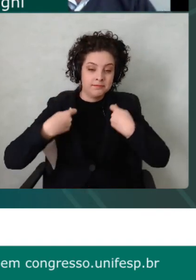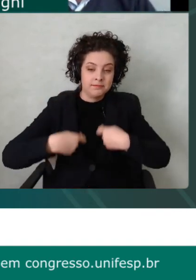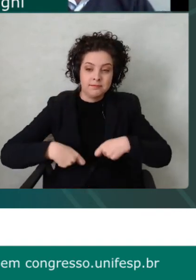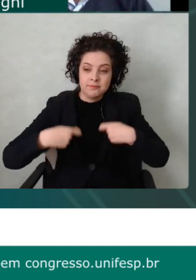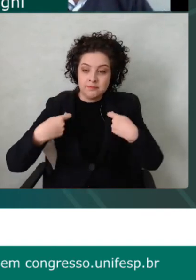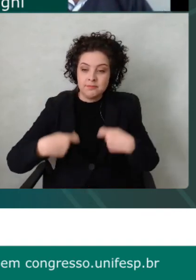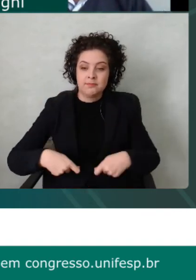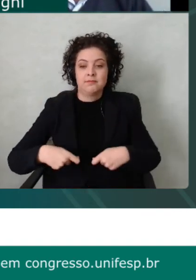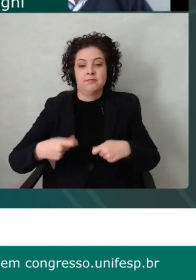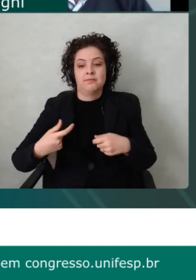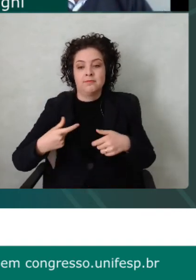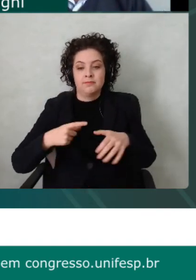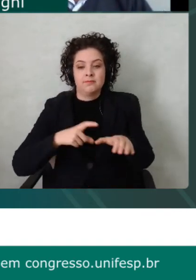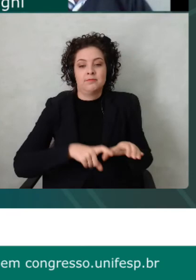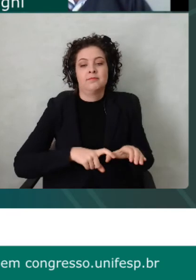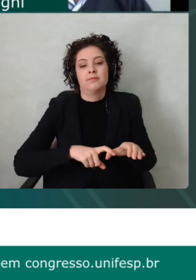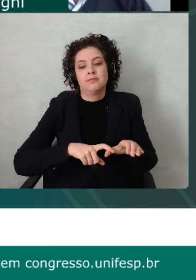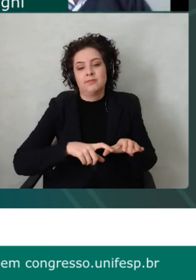universidade pública funcionando